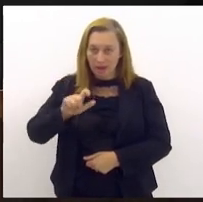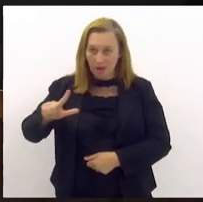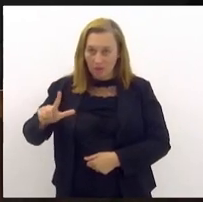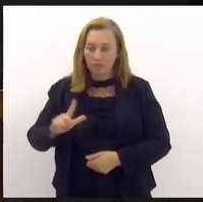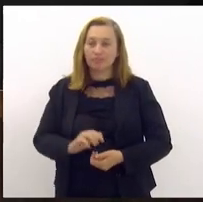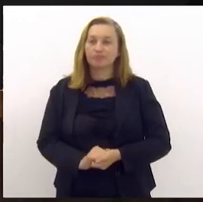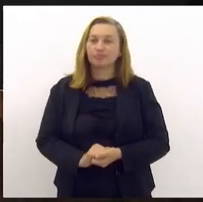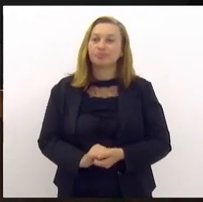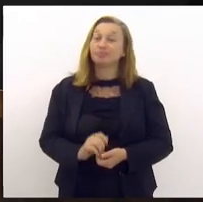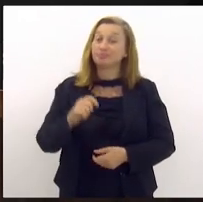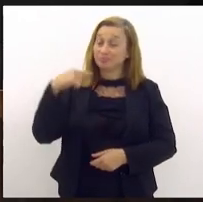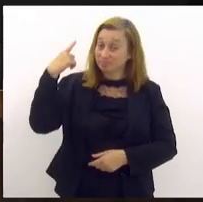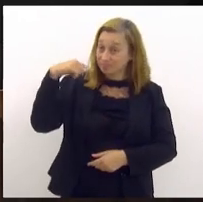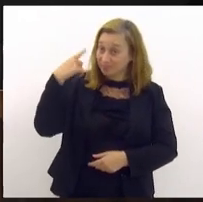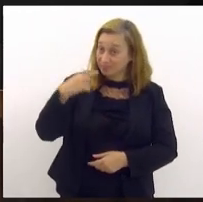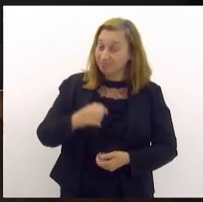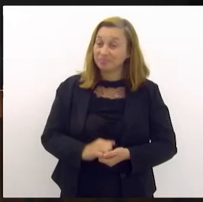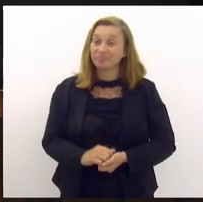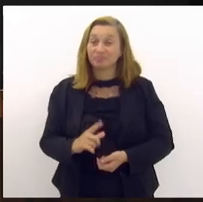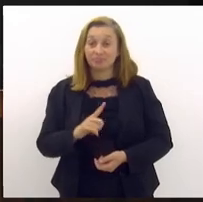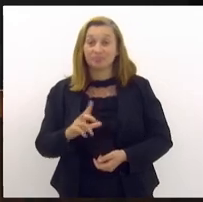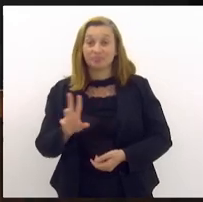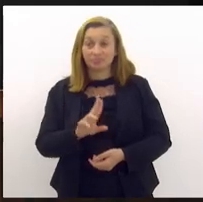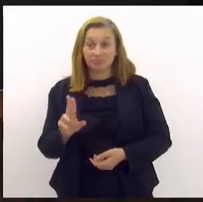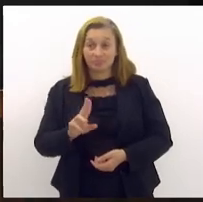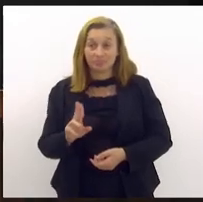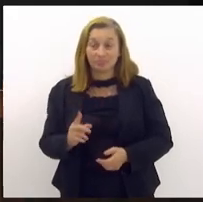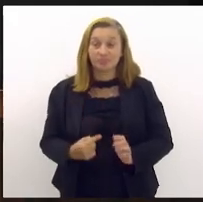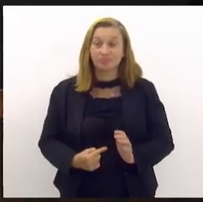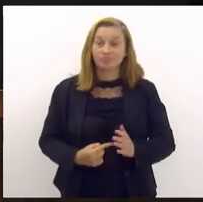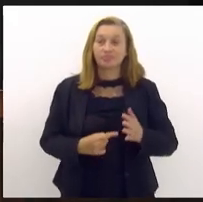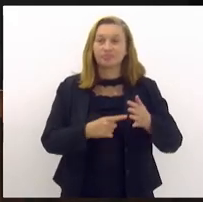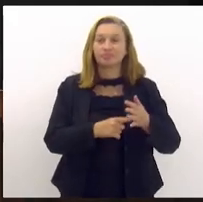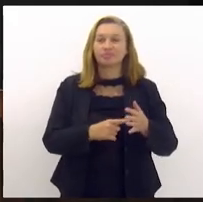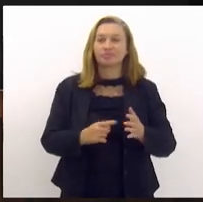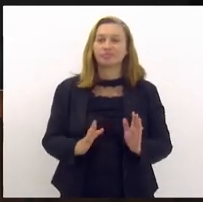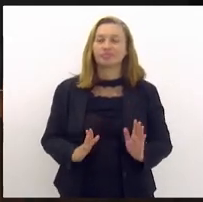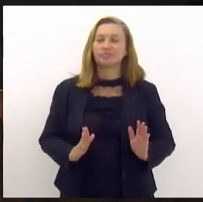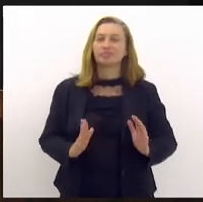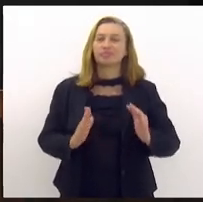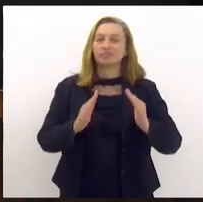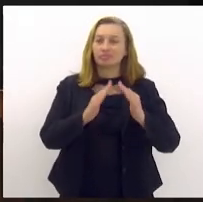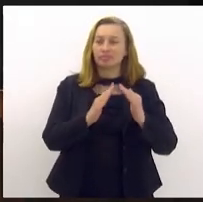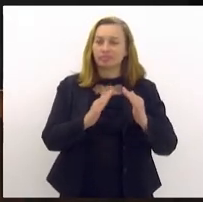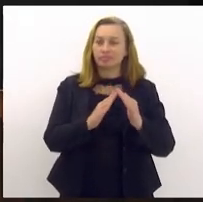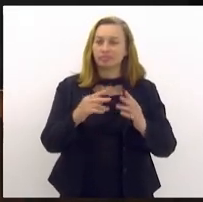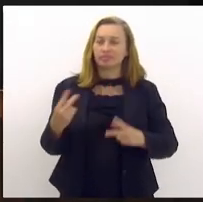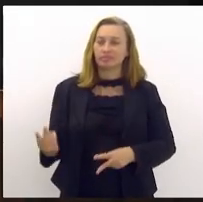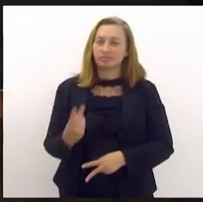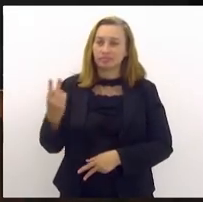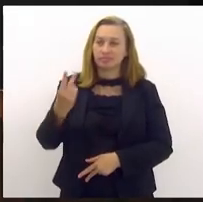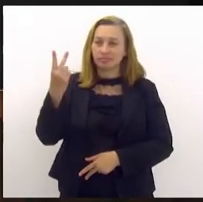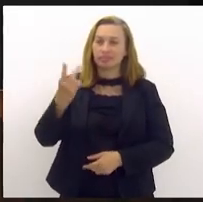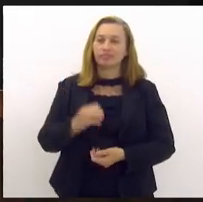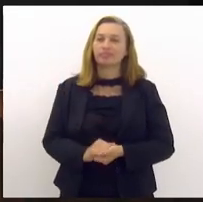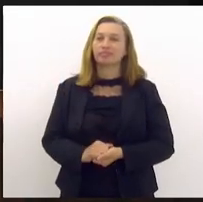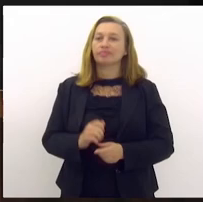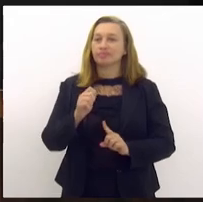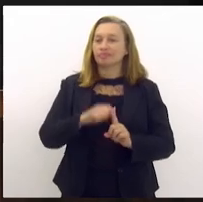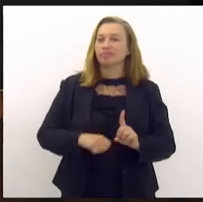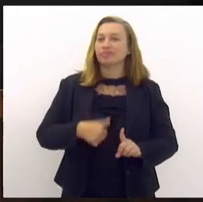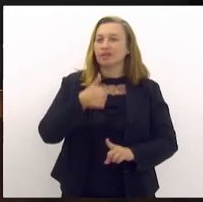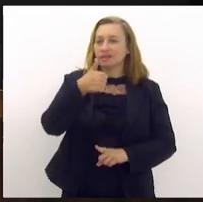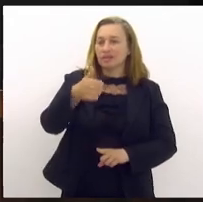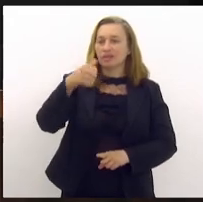constitucionalista, advogado, que tem o seu nome instituído ali na cadeira daquela casa tão honrosa, que completa esse mês